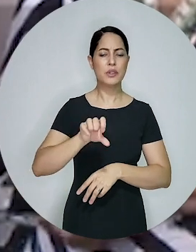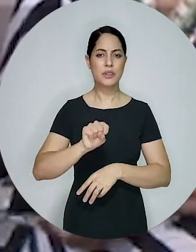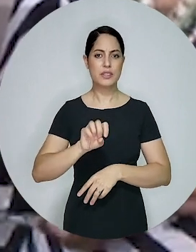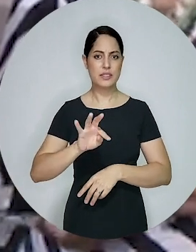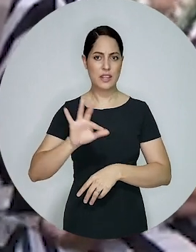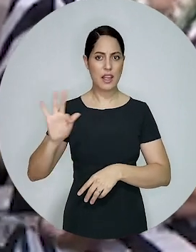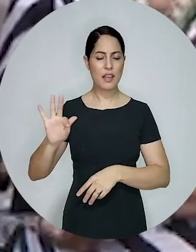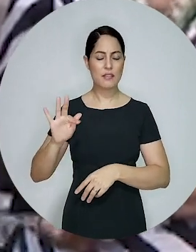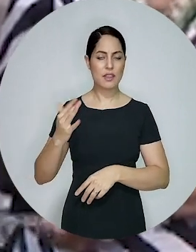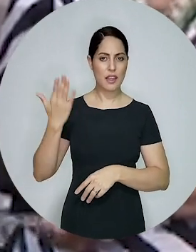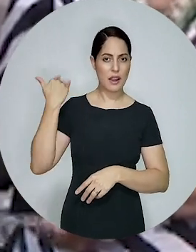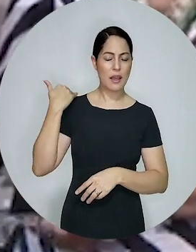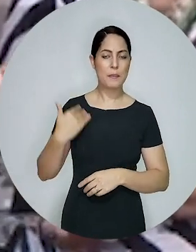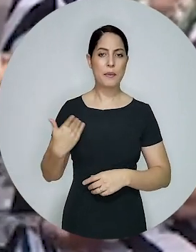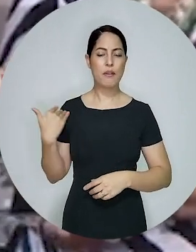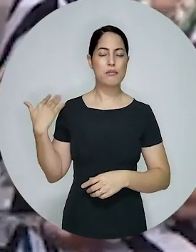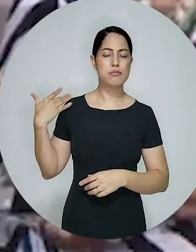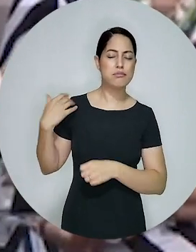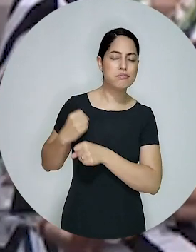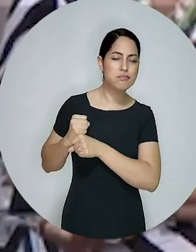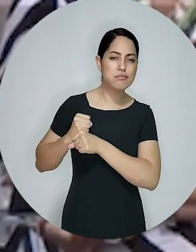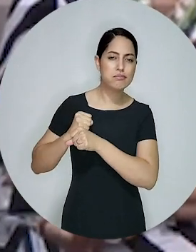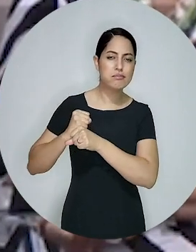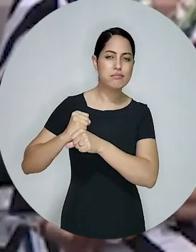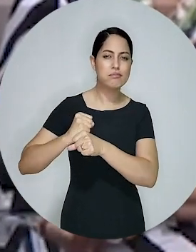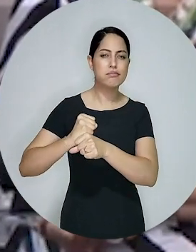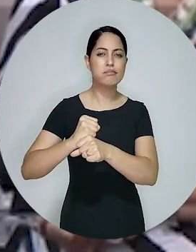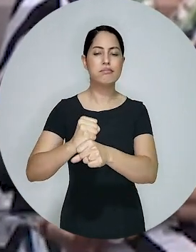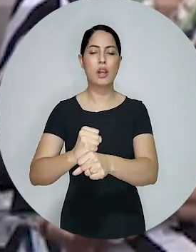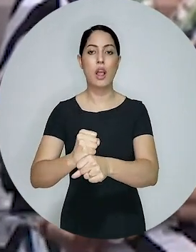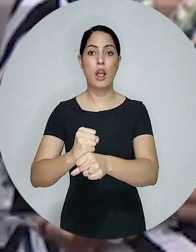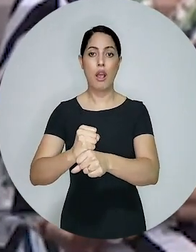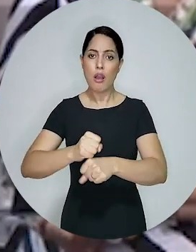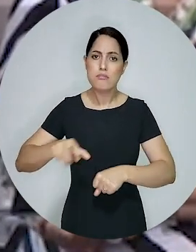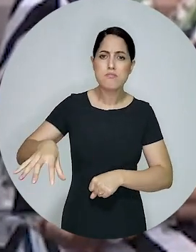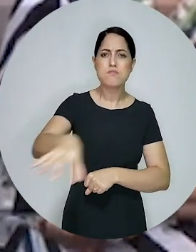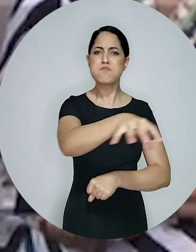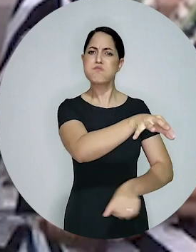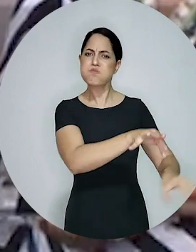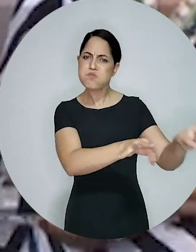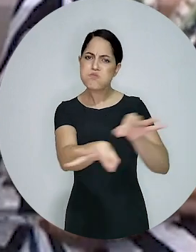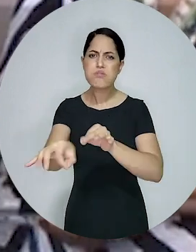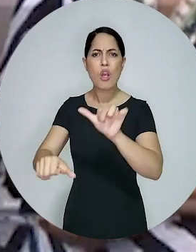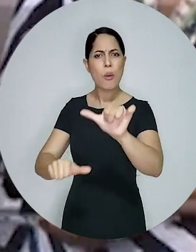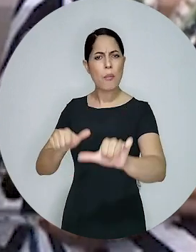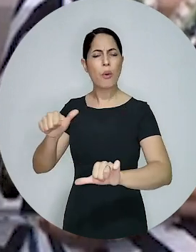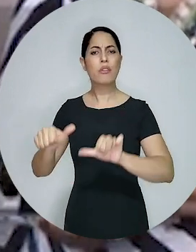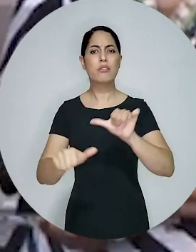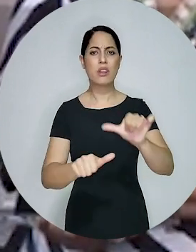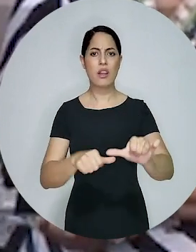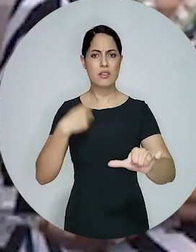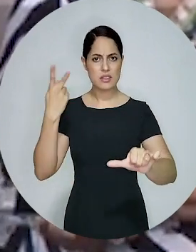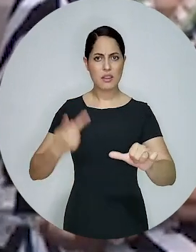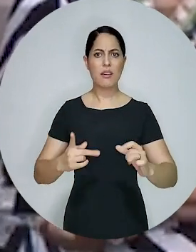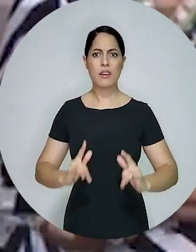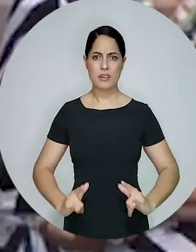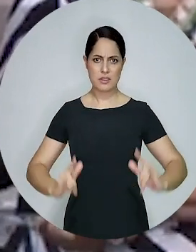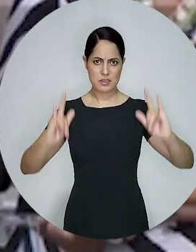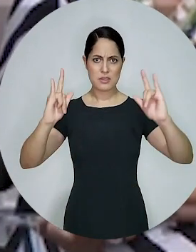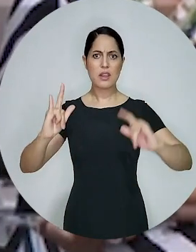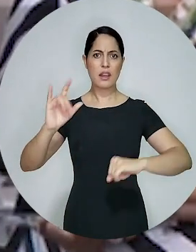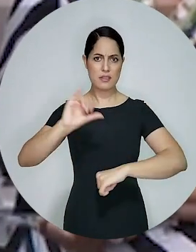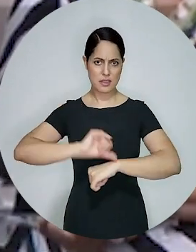sede do Supremo Tribunal Federal. Com o passar dos anos, mudanças organizacionais em